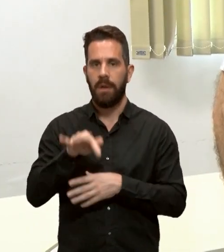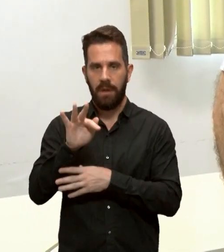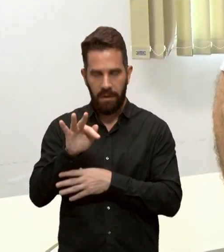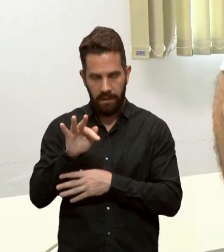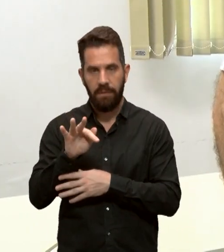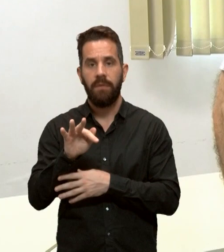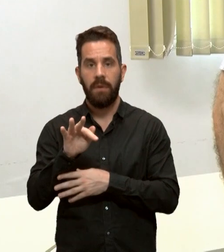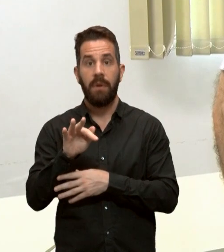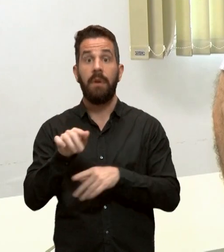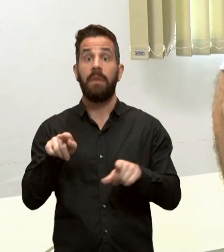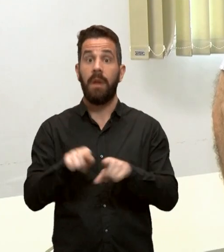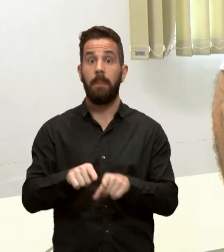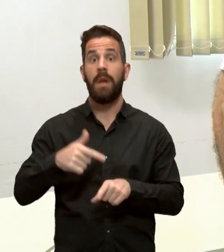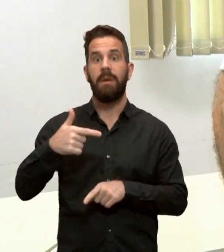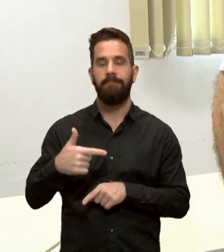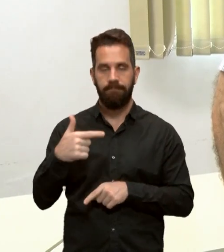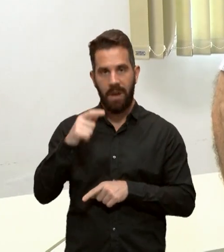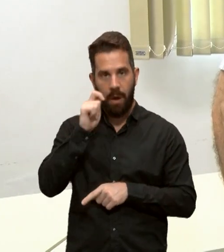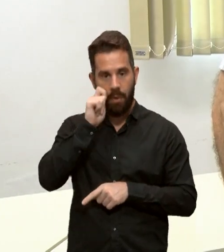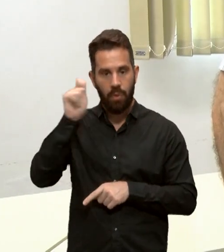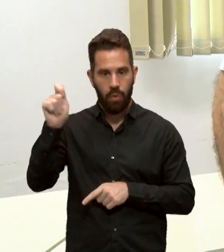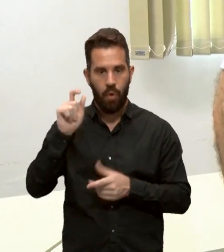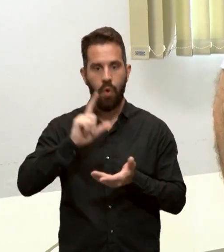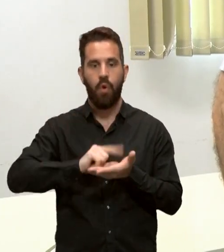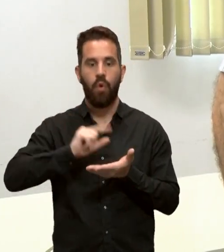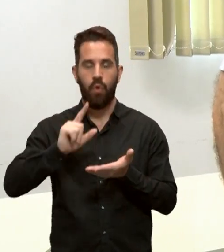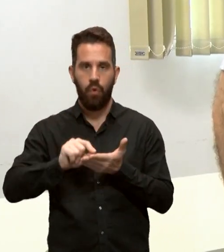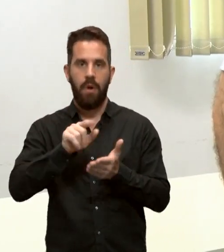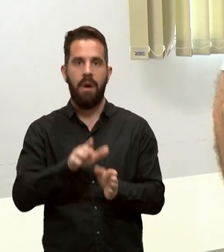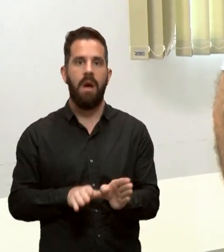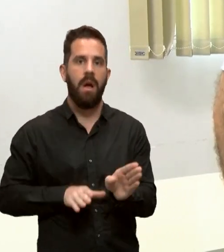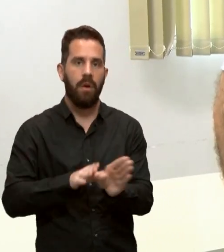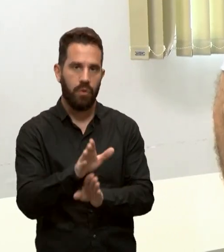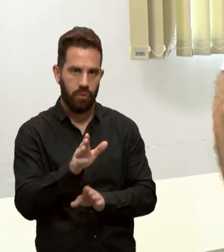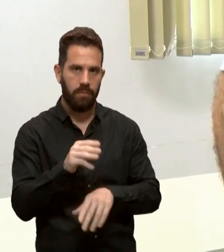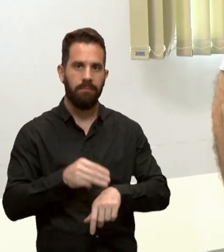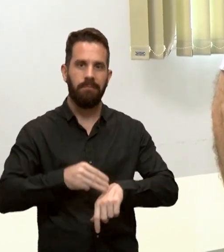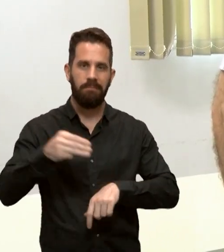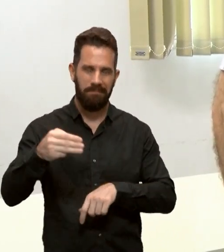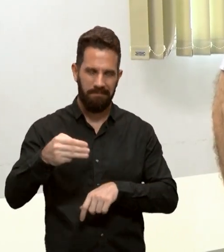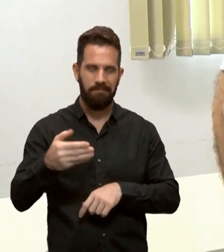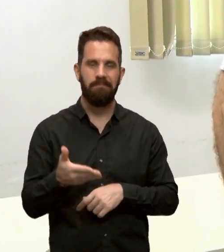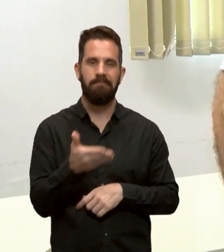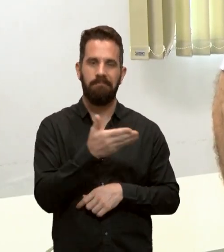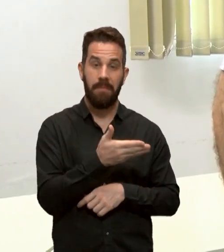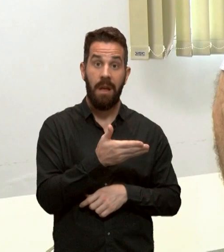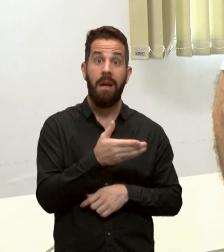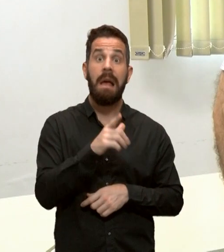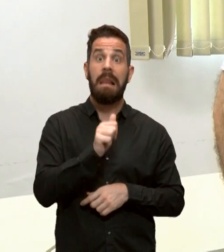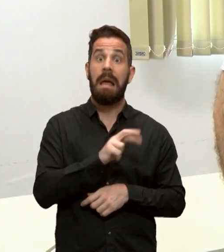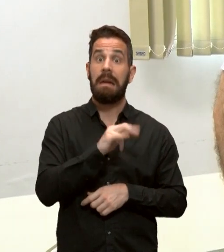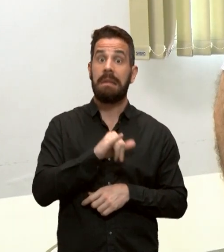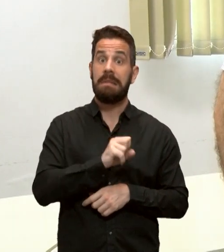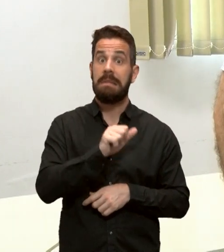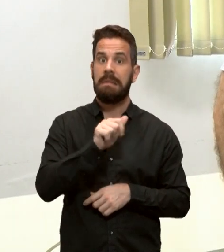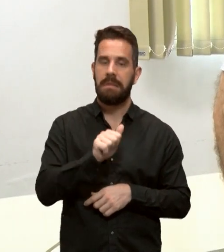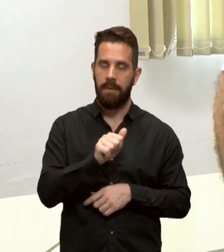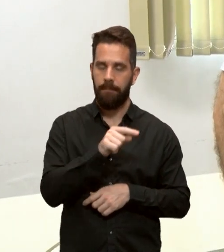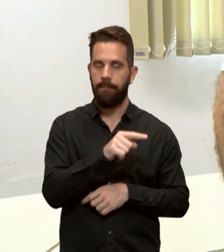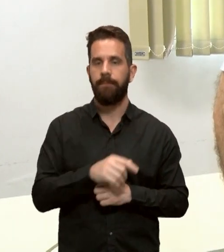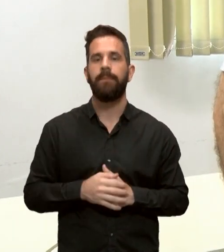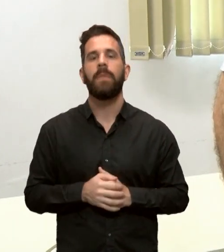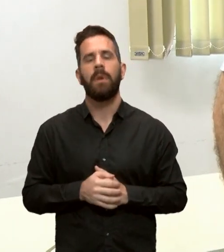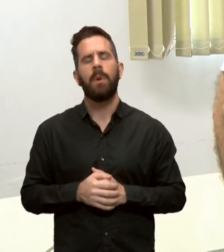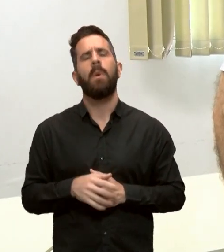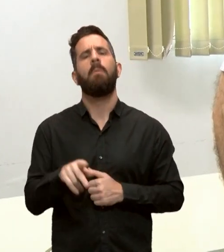é coautor do artigo e foi orientador de mestrado da Larissa. Bom, professor, eu te pergunto,